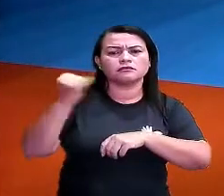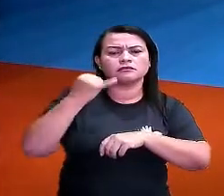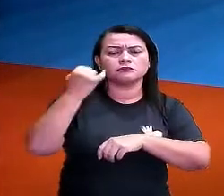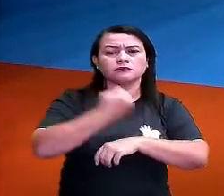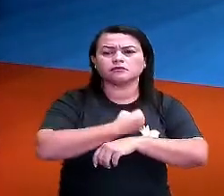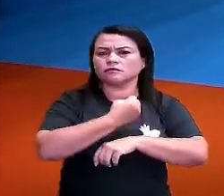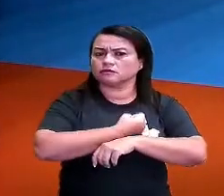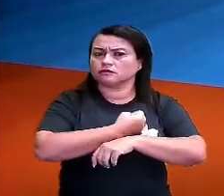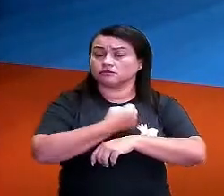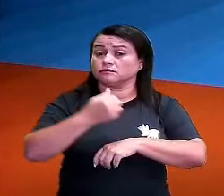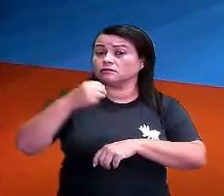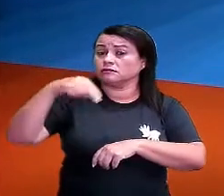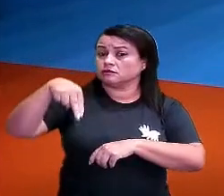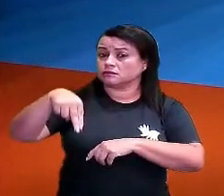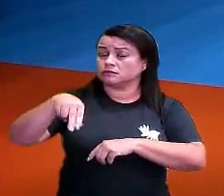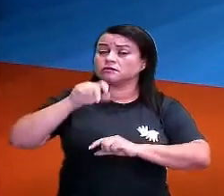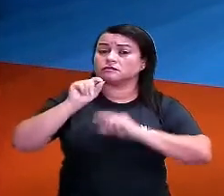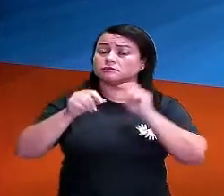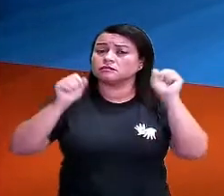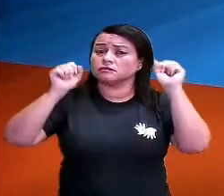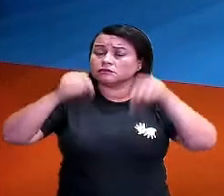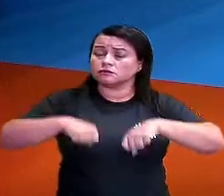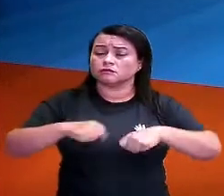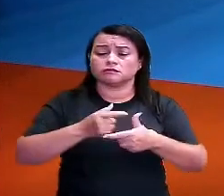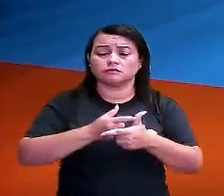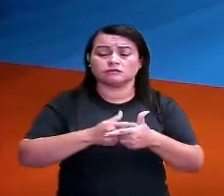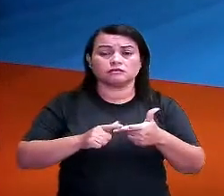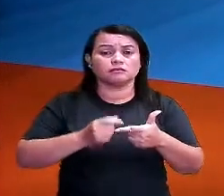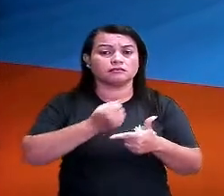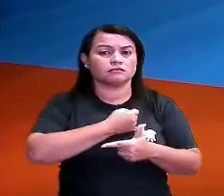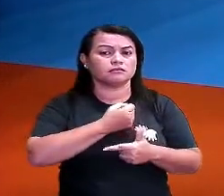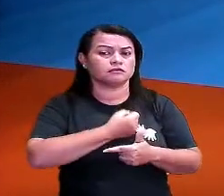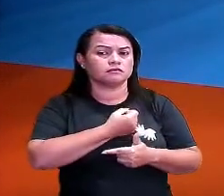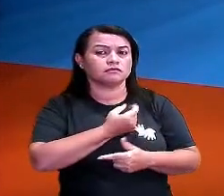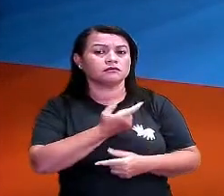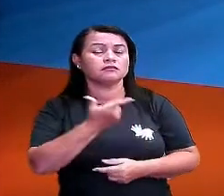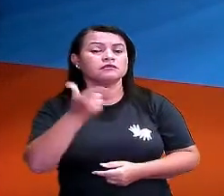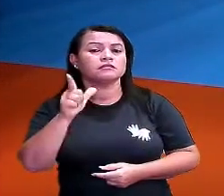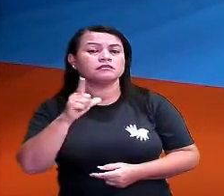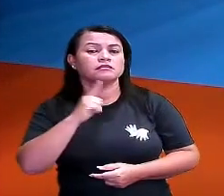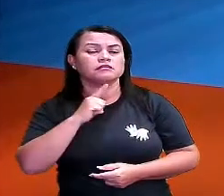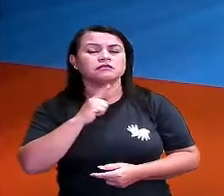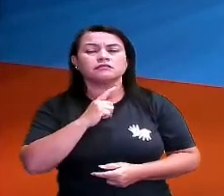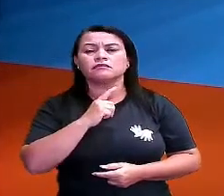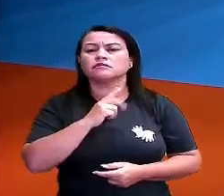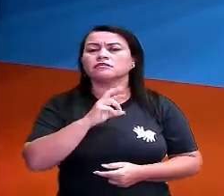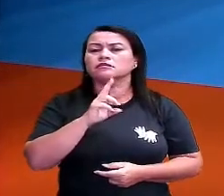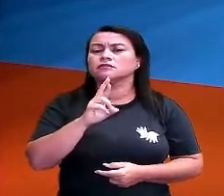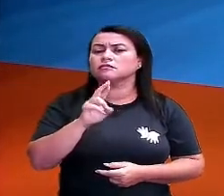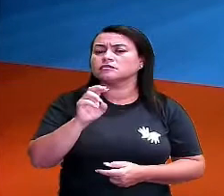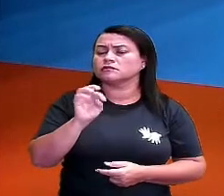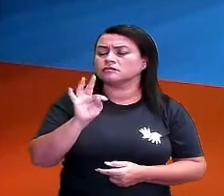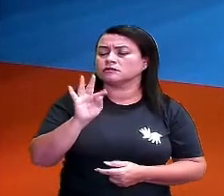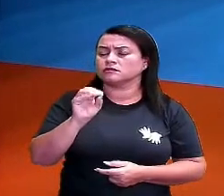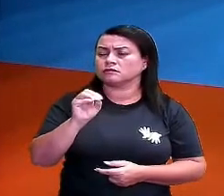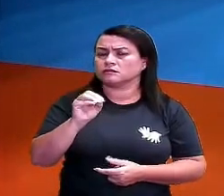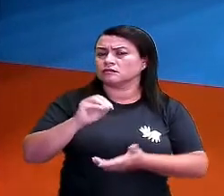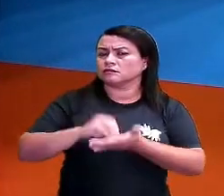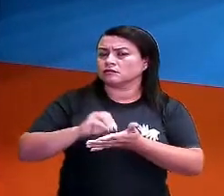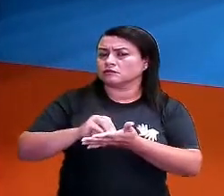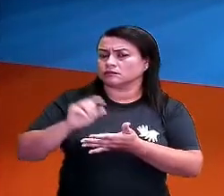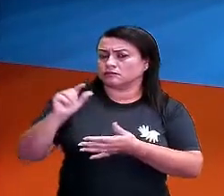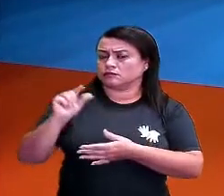números naturais é a possibilidade de dividir um número por outro com resto pequeno. Essa é a